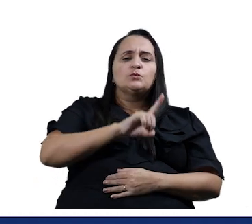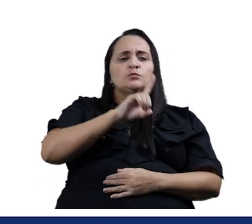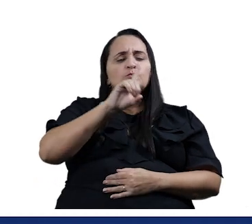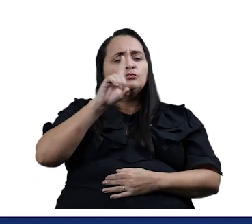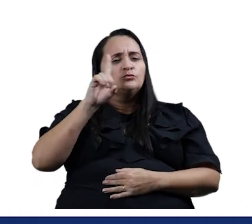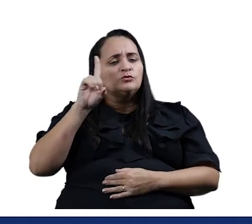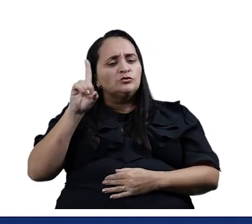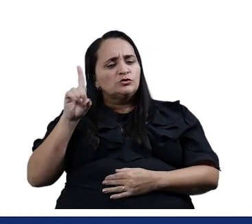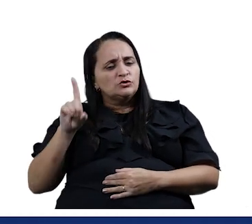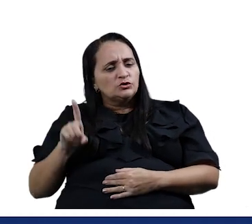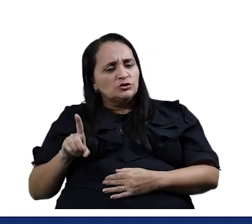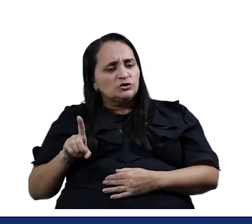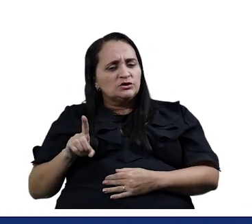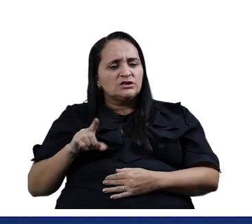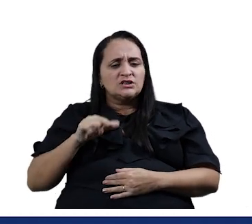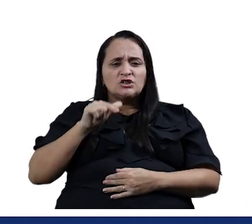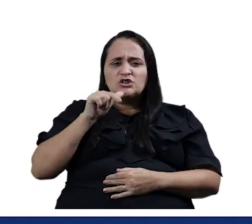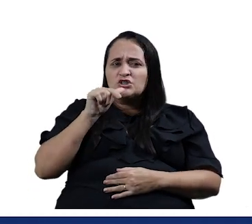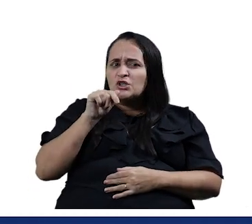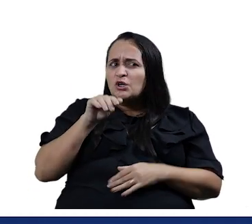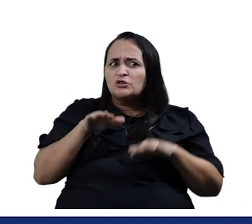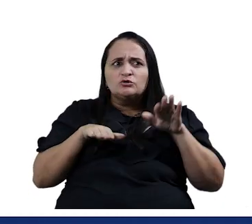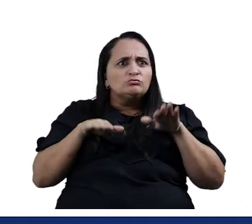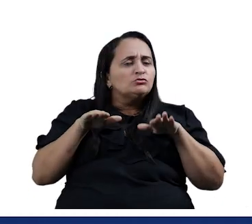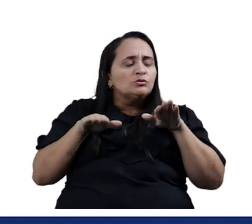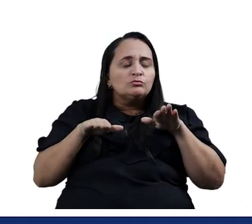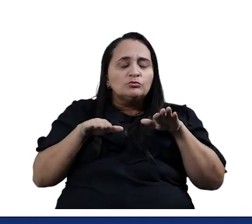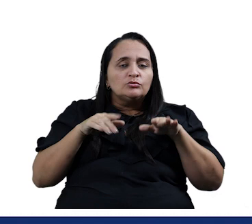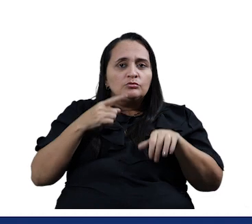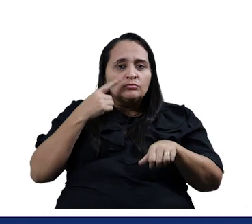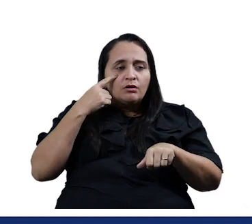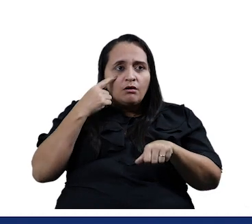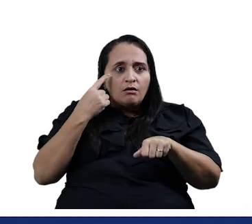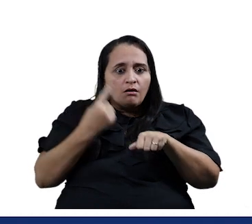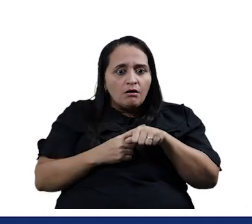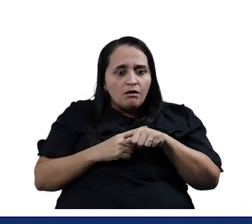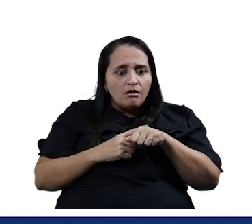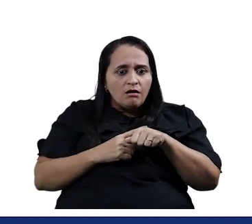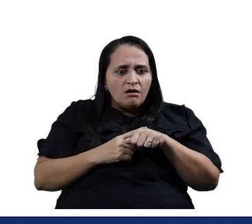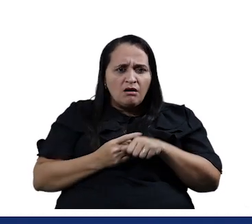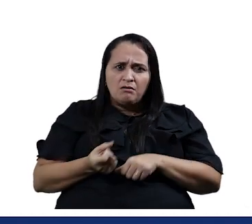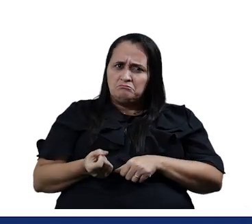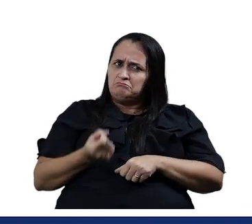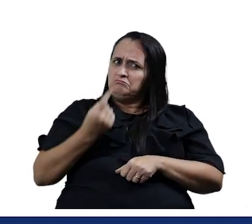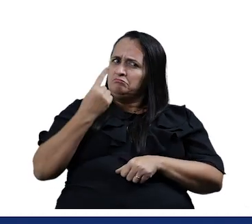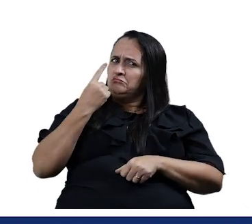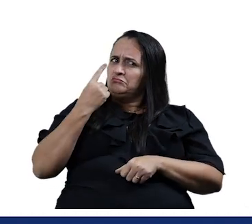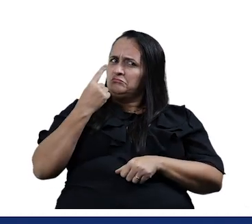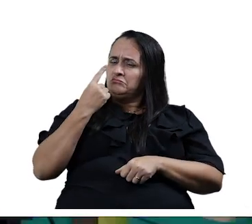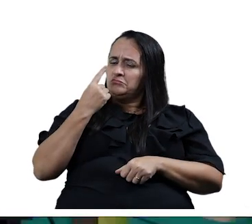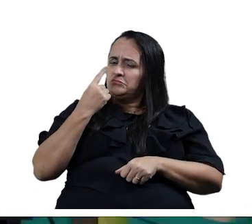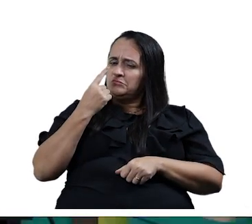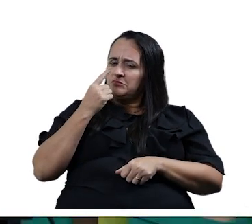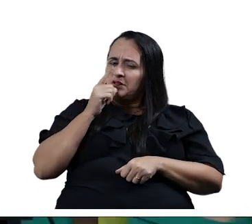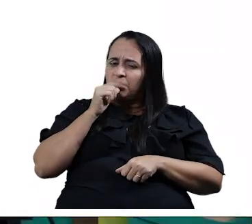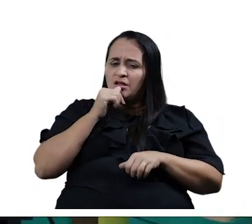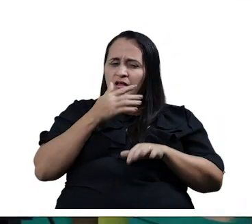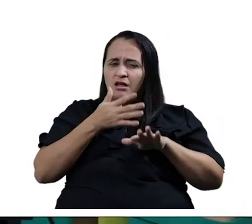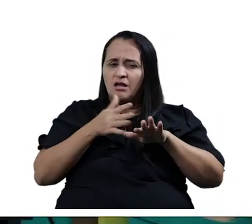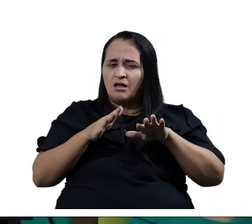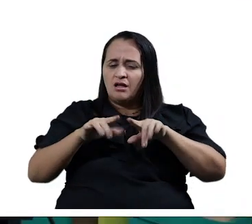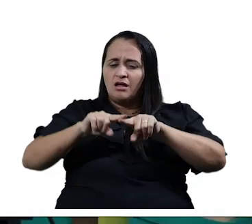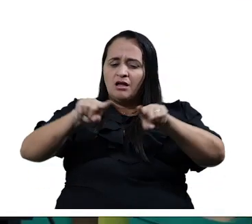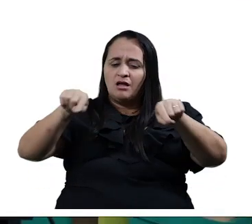7 camundongos cegos se assustaram ao topar com uma coisa estranha na lagoa. Tá com cara de quê?